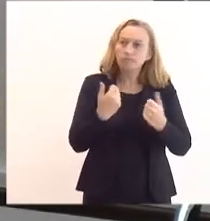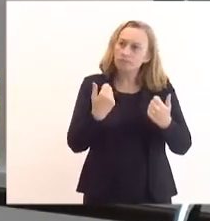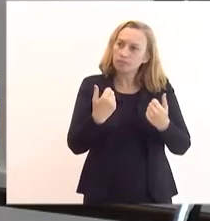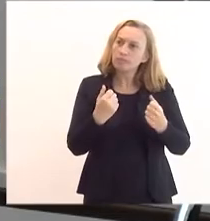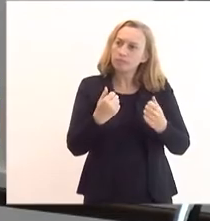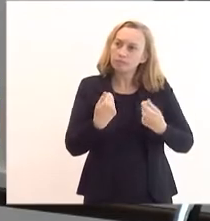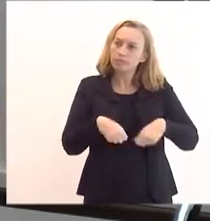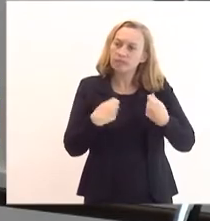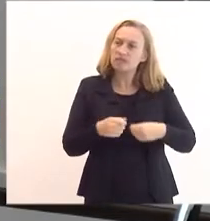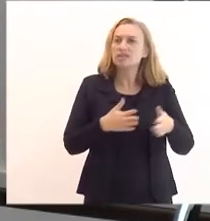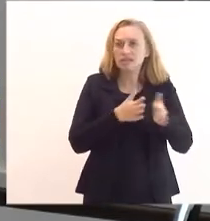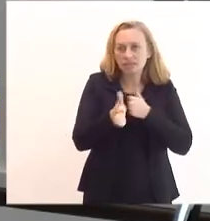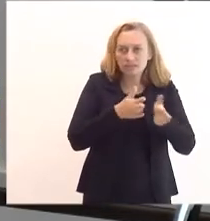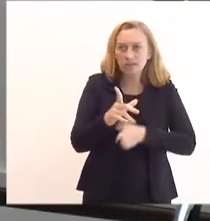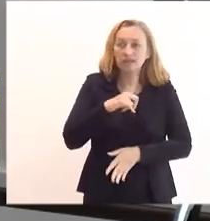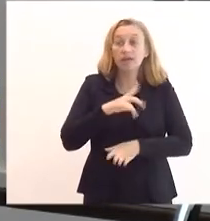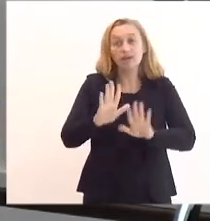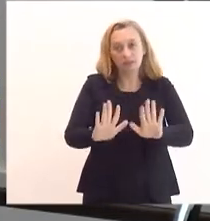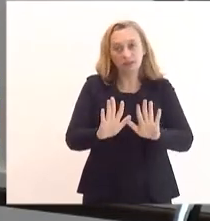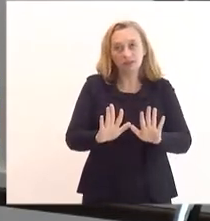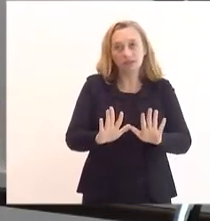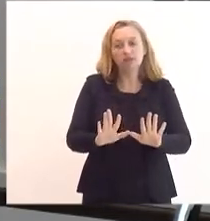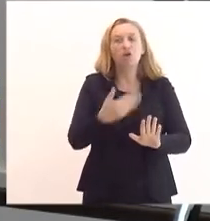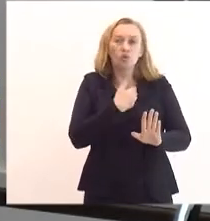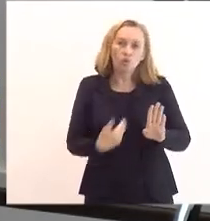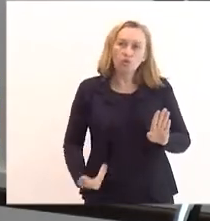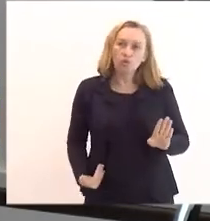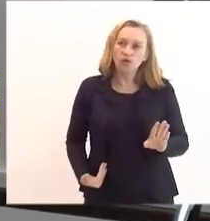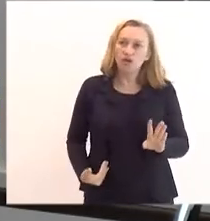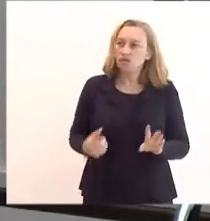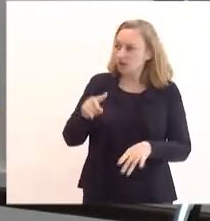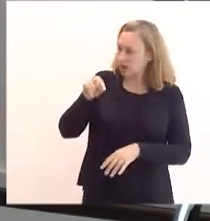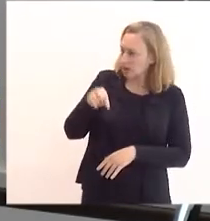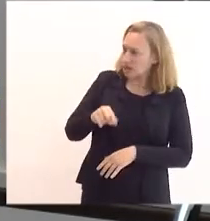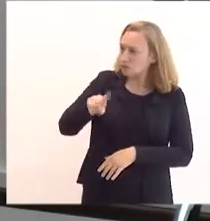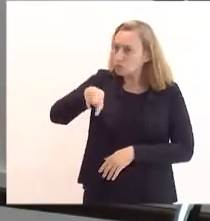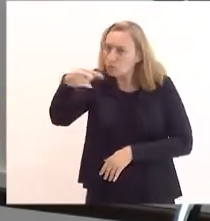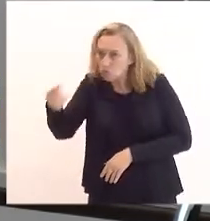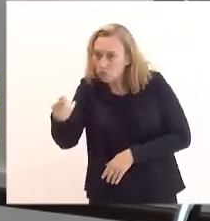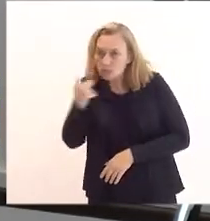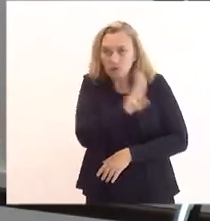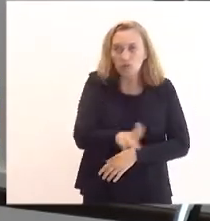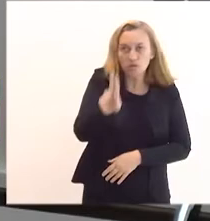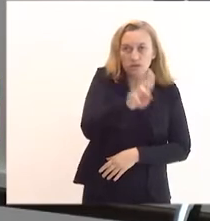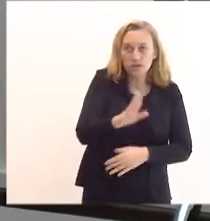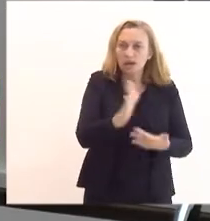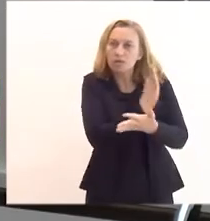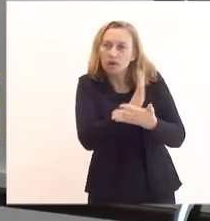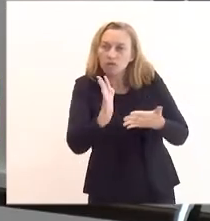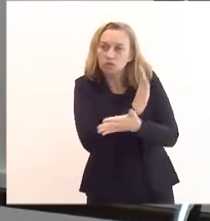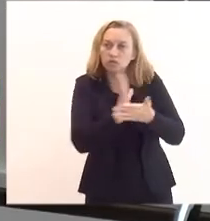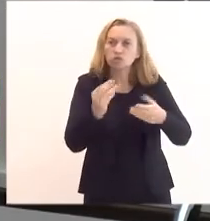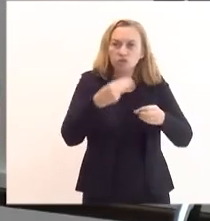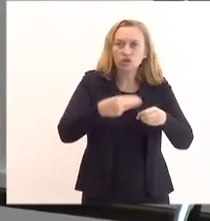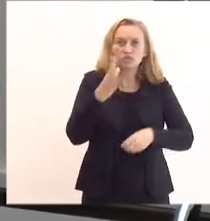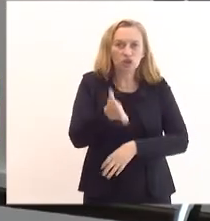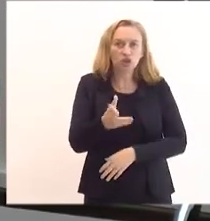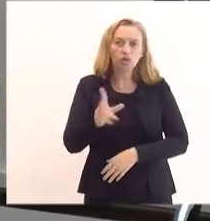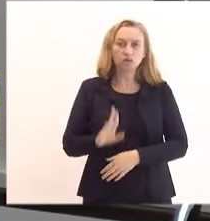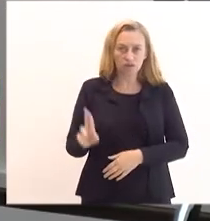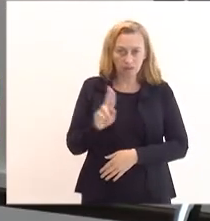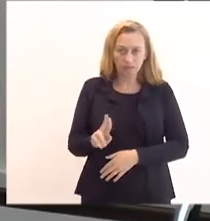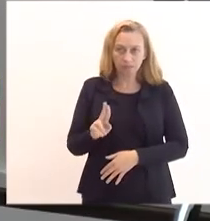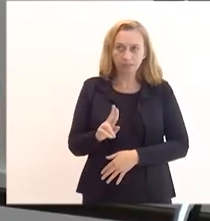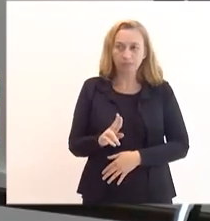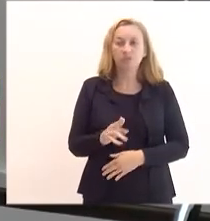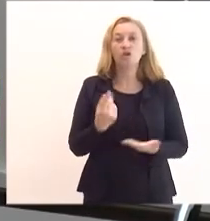ponto. E, claro, um governo, esse ou o seguinte, vai usar isso como alguns municípios já estão usando. Então,